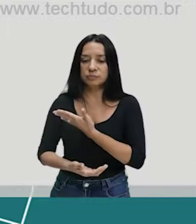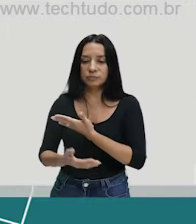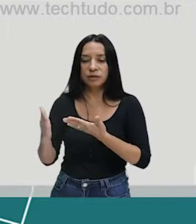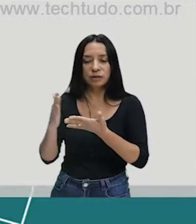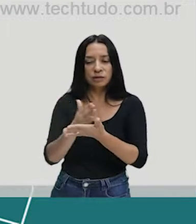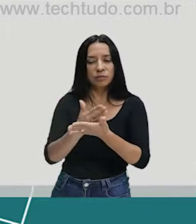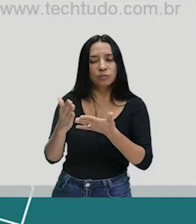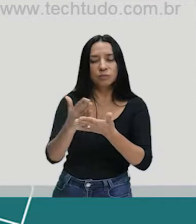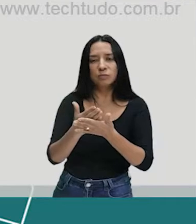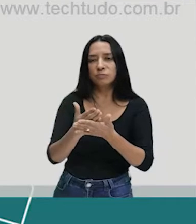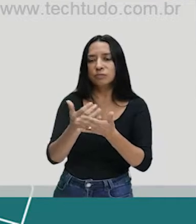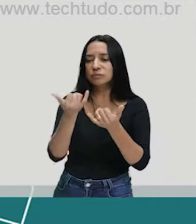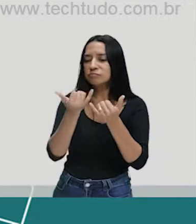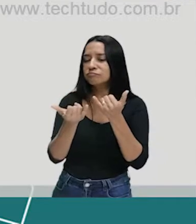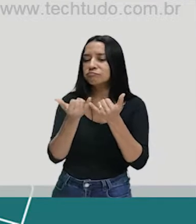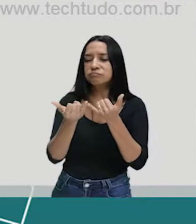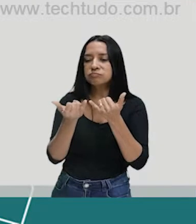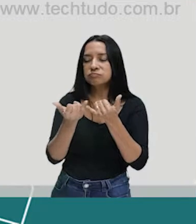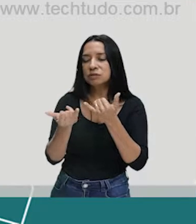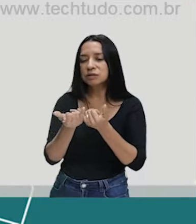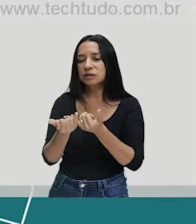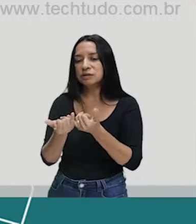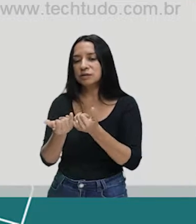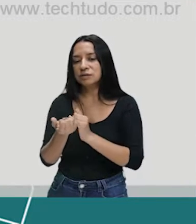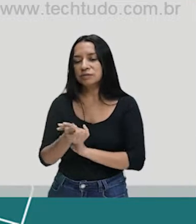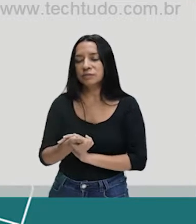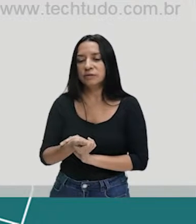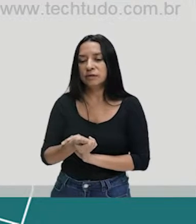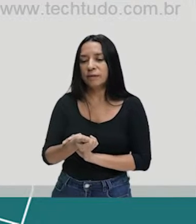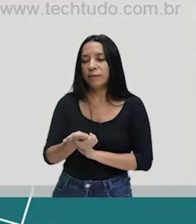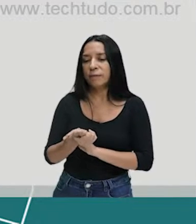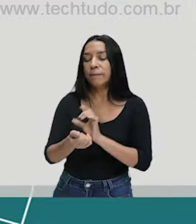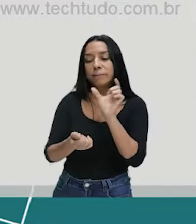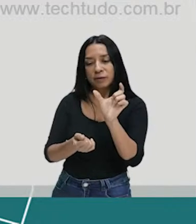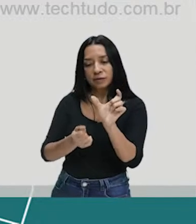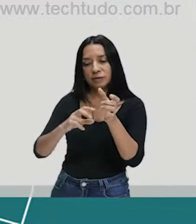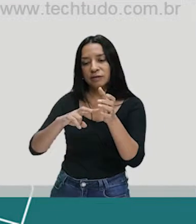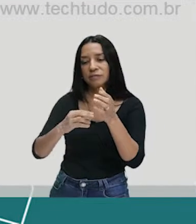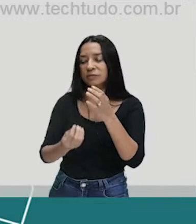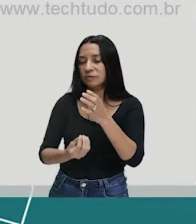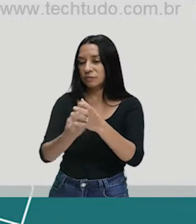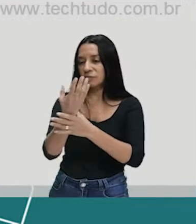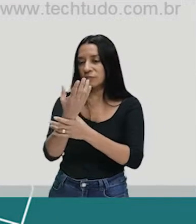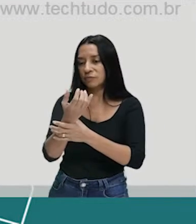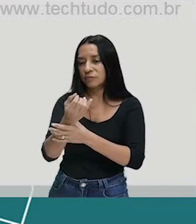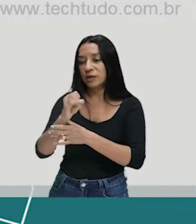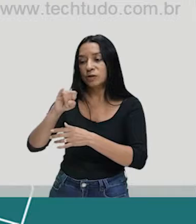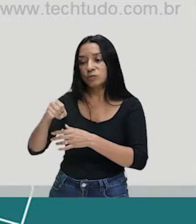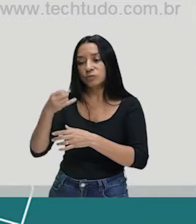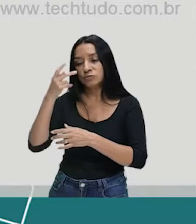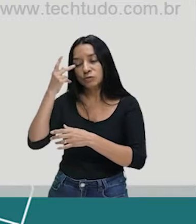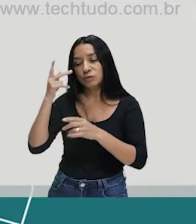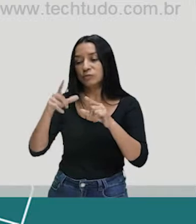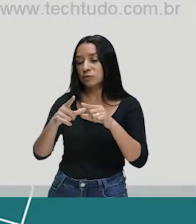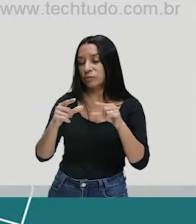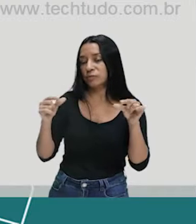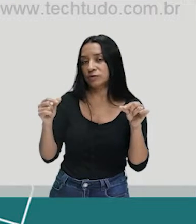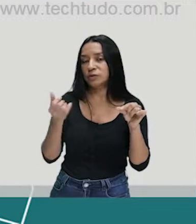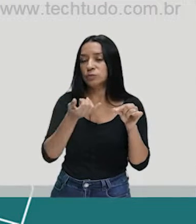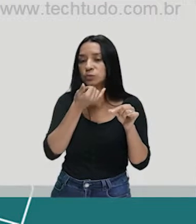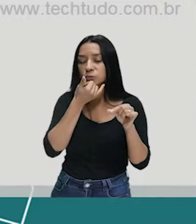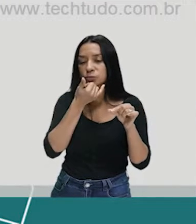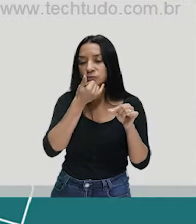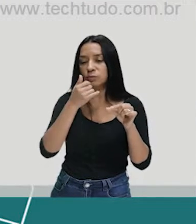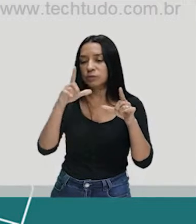em alguns casos você vê a pronúncia E mude porque a palavra vem do Japonês A então esses dois símbolos